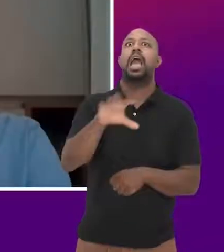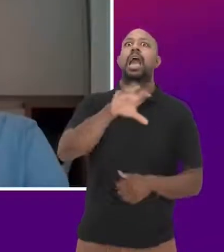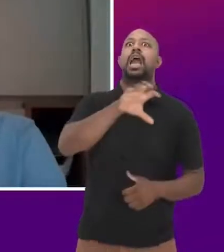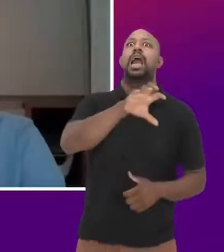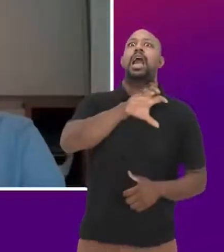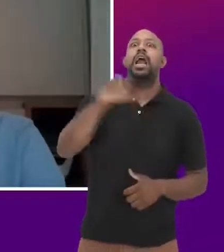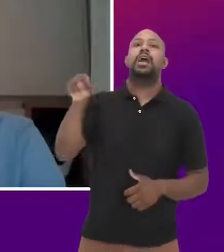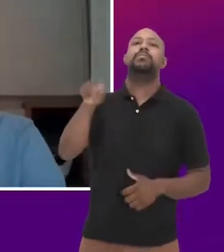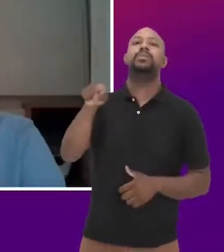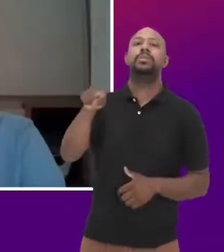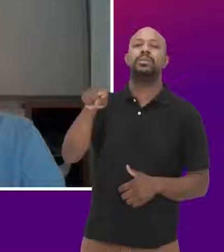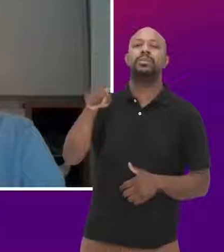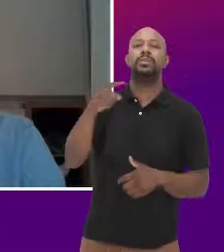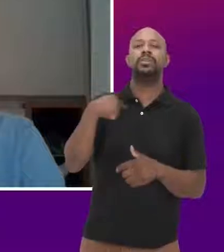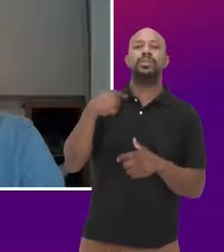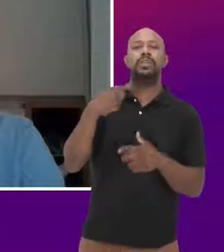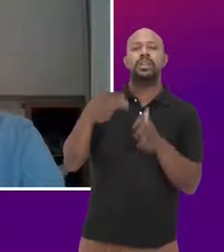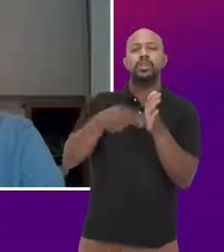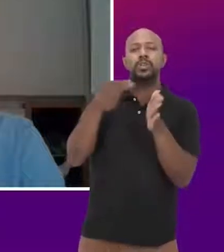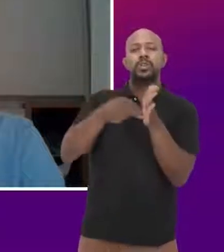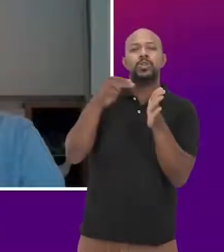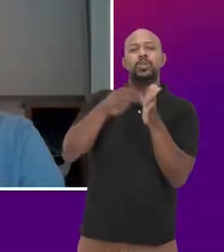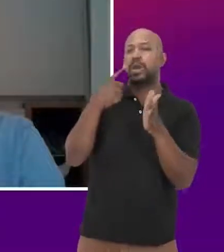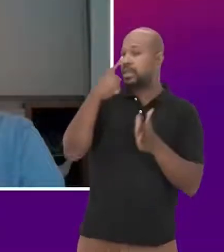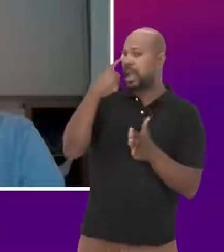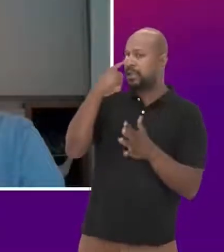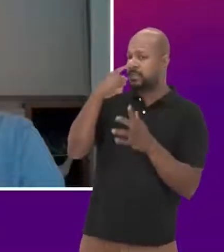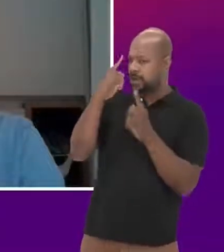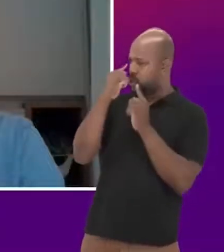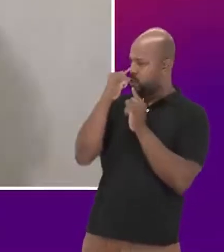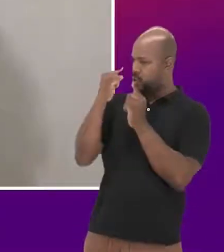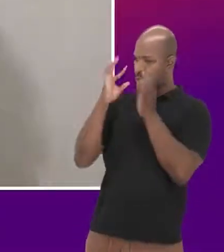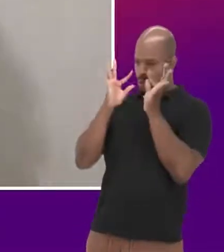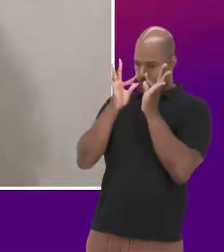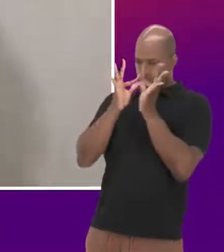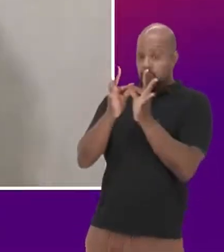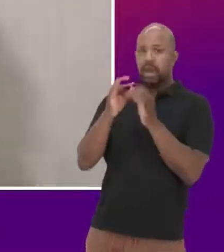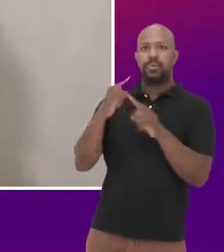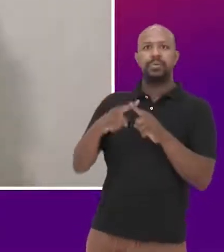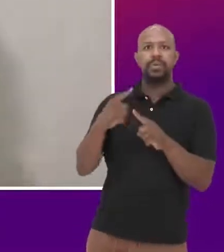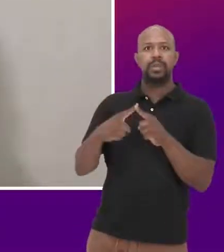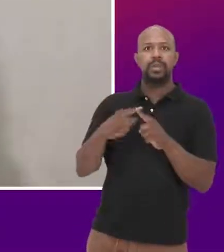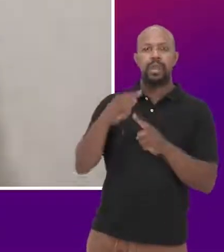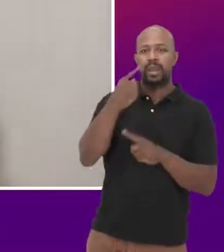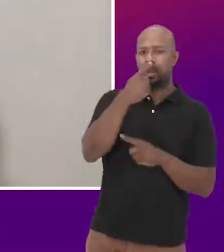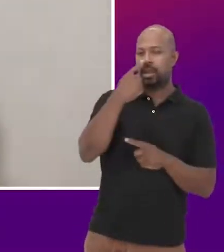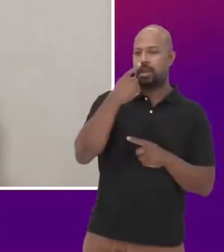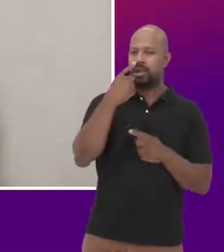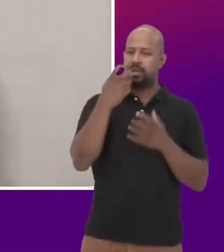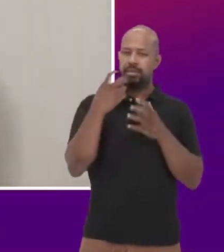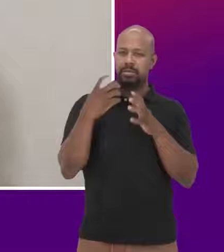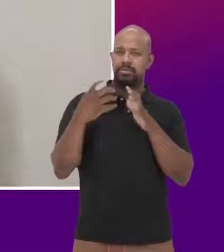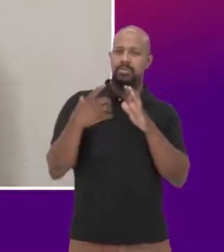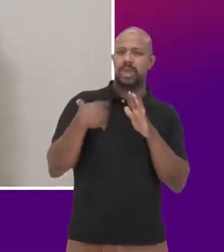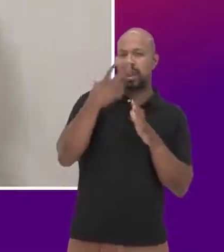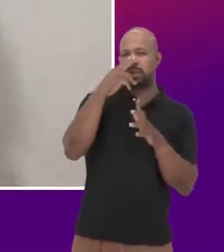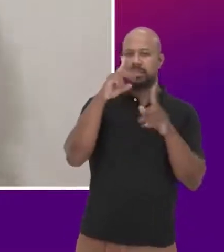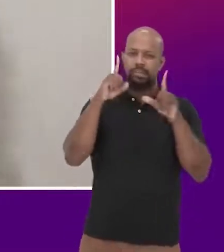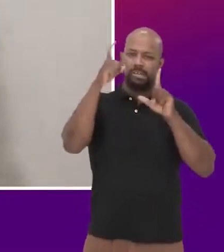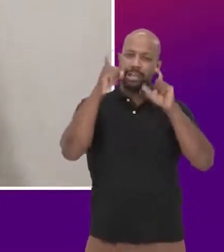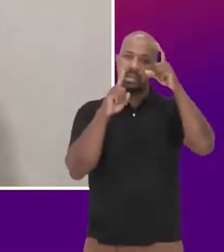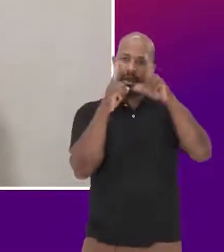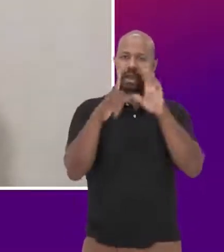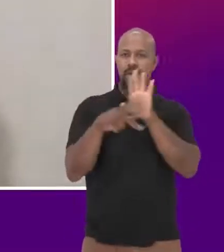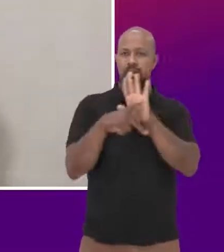de rinoplastia para afinar o nariz, porque os traços, chamados traços negroides, e que deu